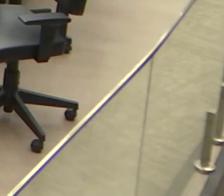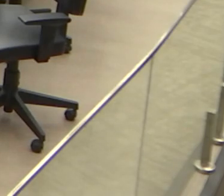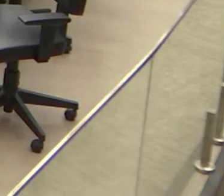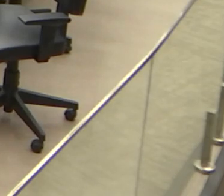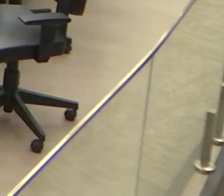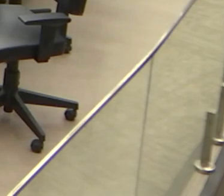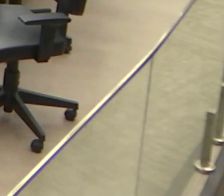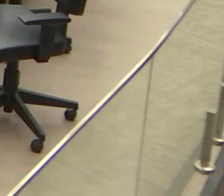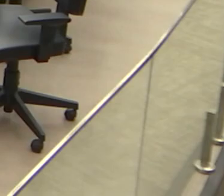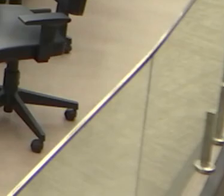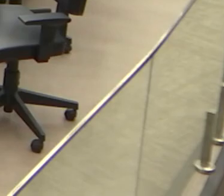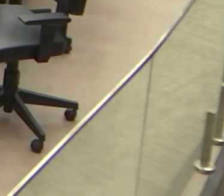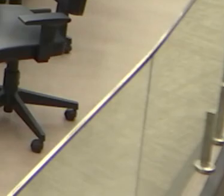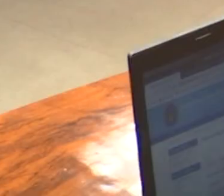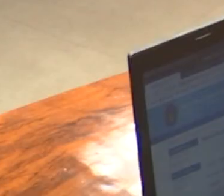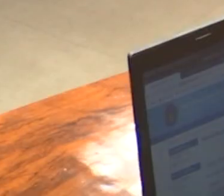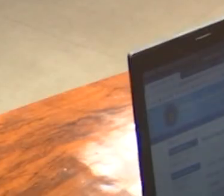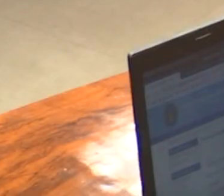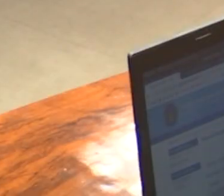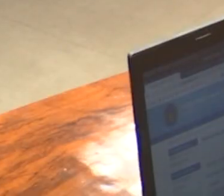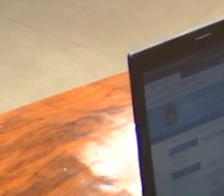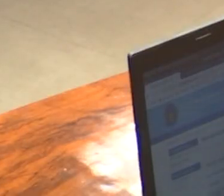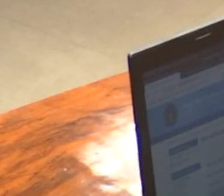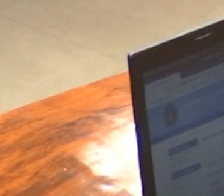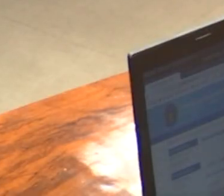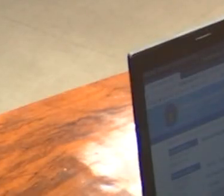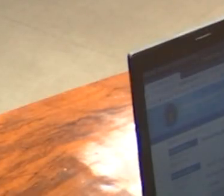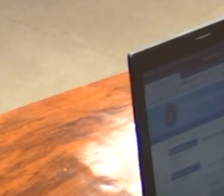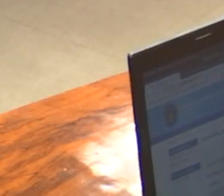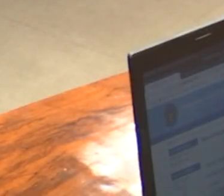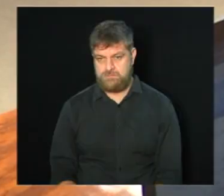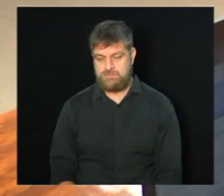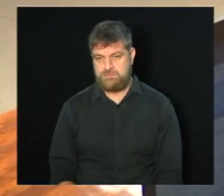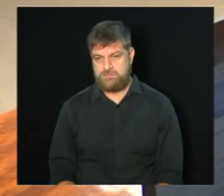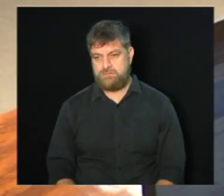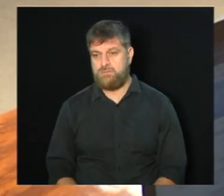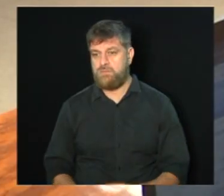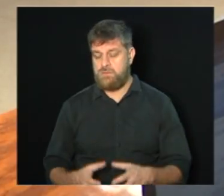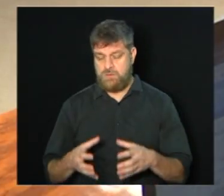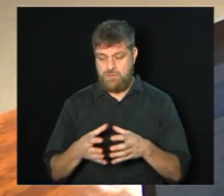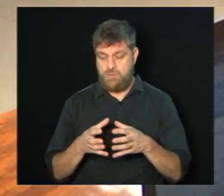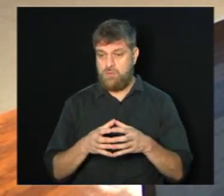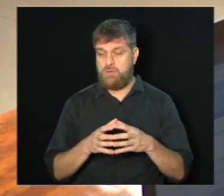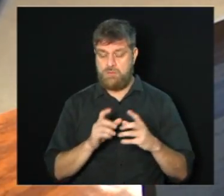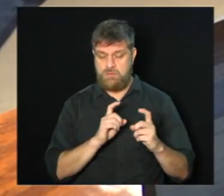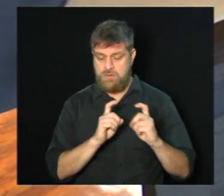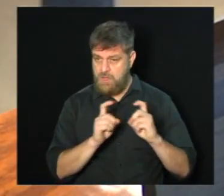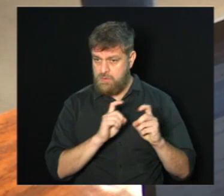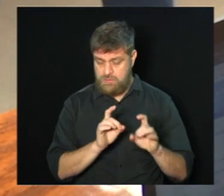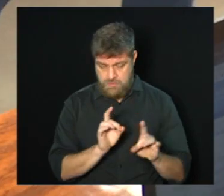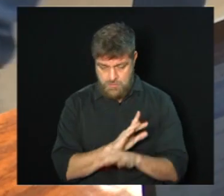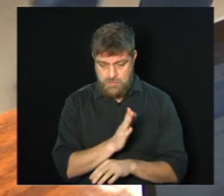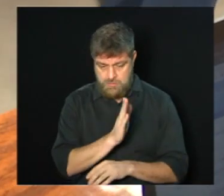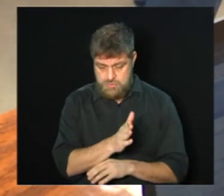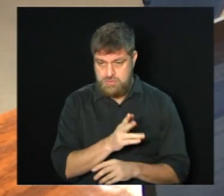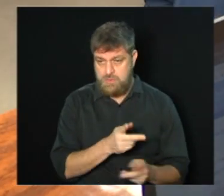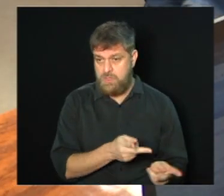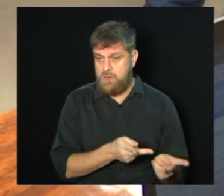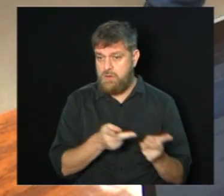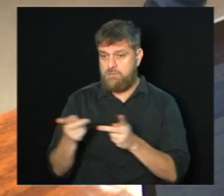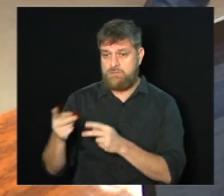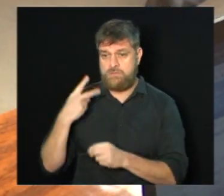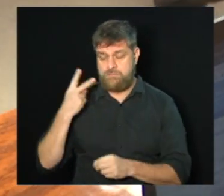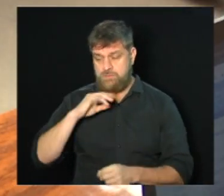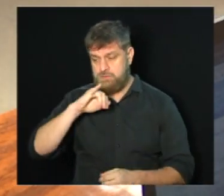Senhor presidente, pela ordem. Pois não, vereador Zé Carlos. A comissão abre mão do restante do tempo e indica o nobre vereador Jorge